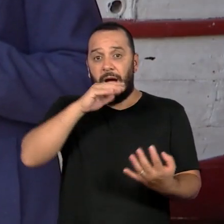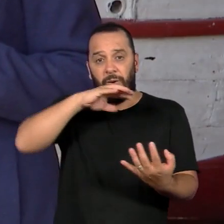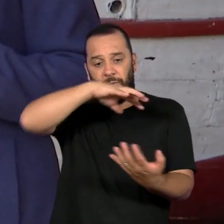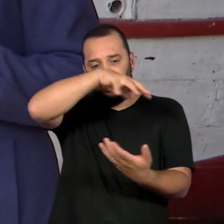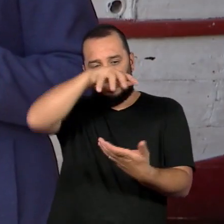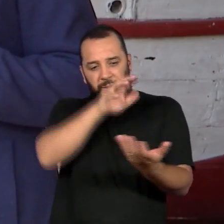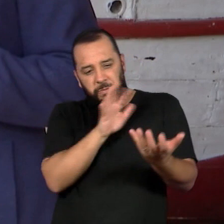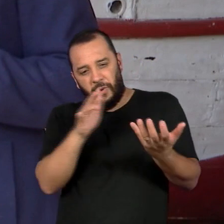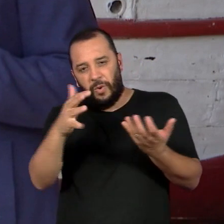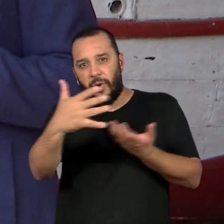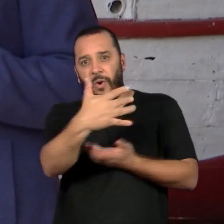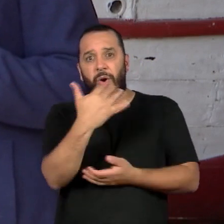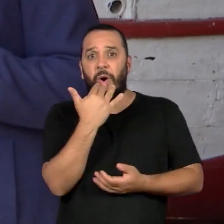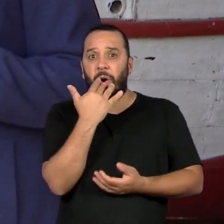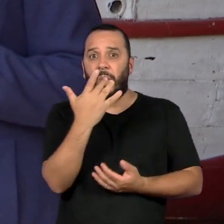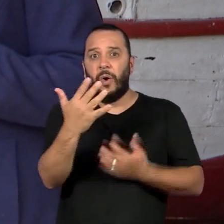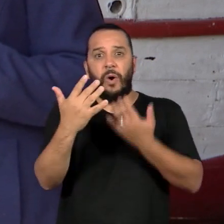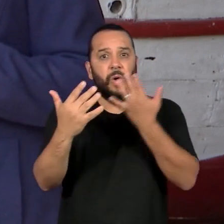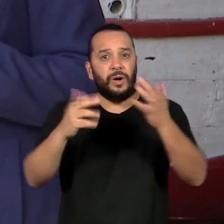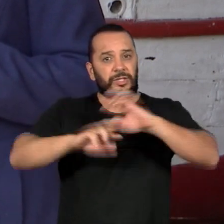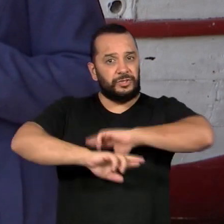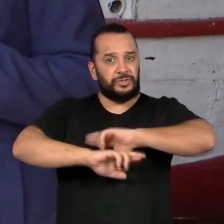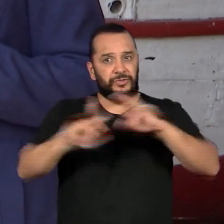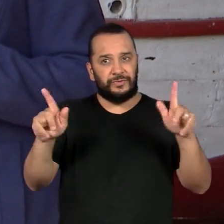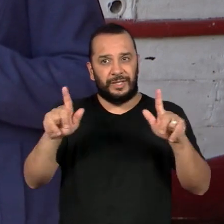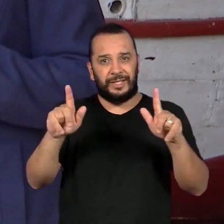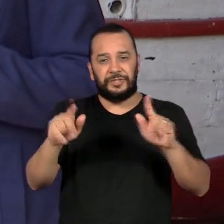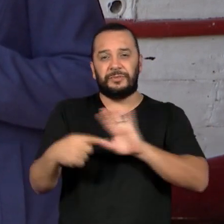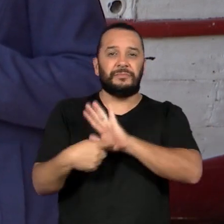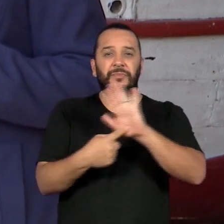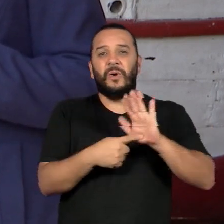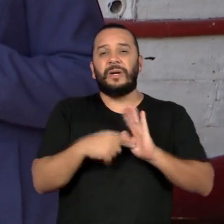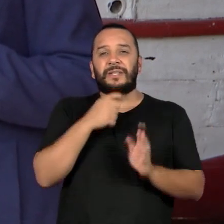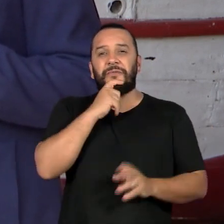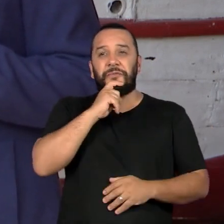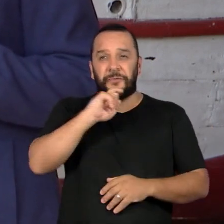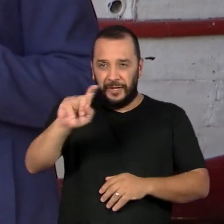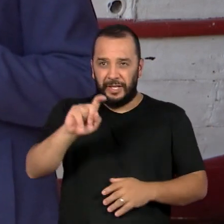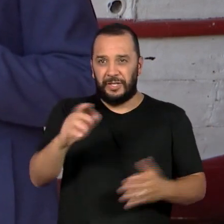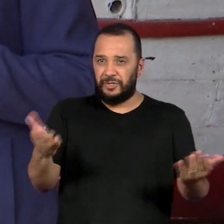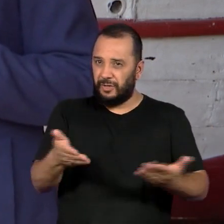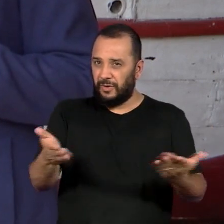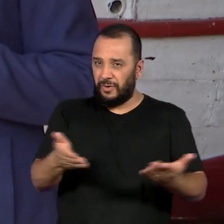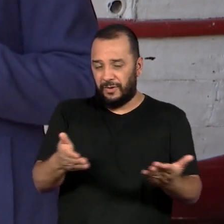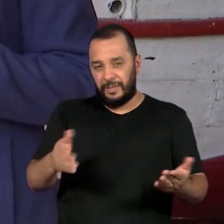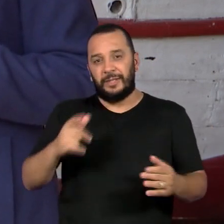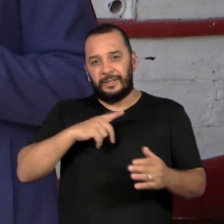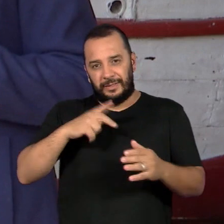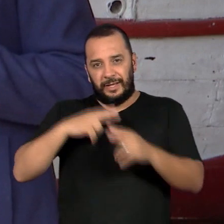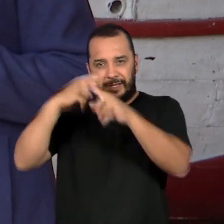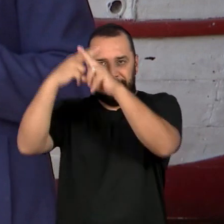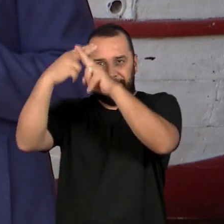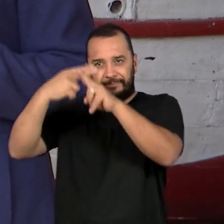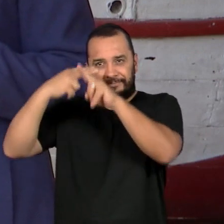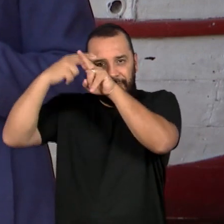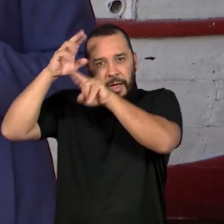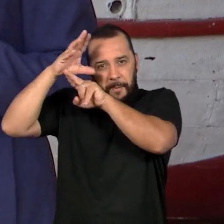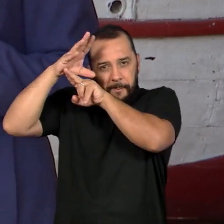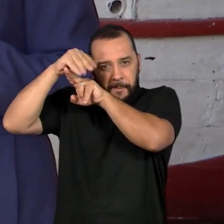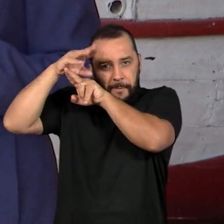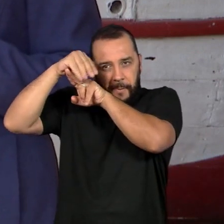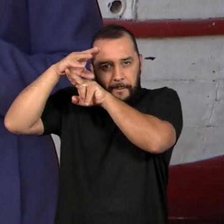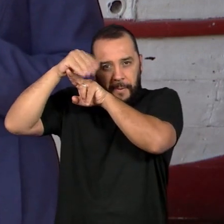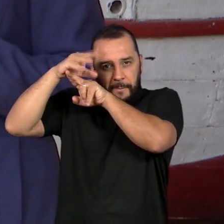de 56% exibem a cor verde, de acordo com o monitoramento via satélite dos